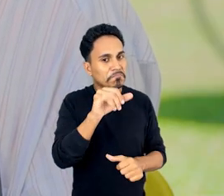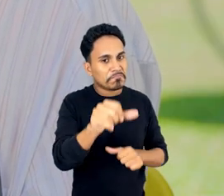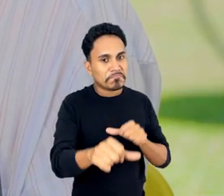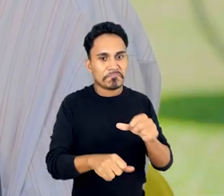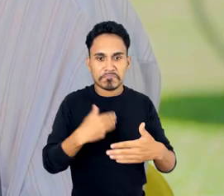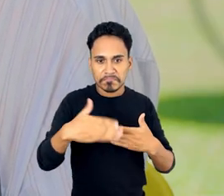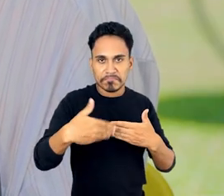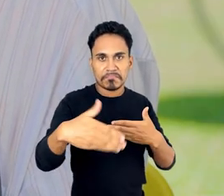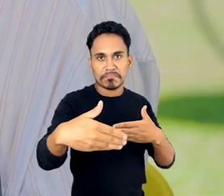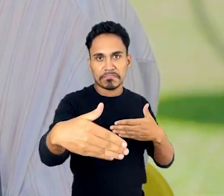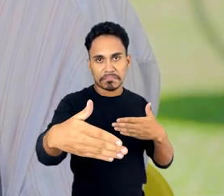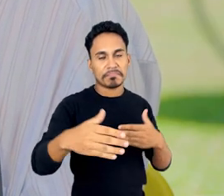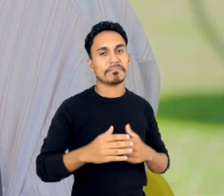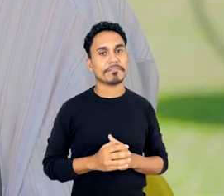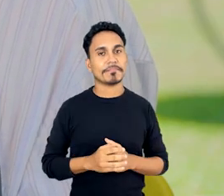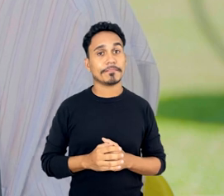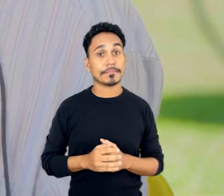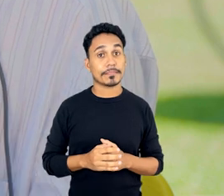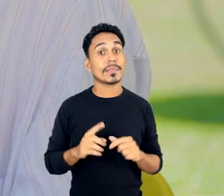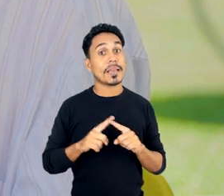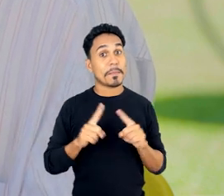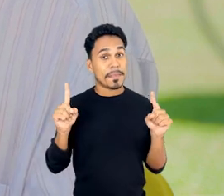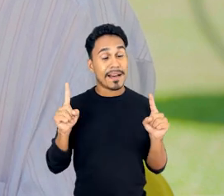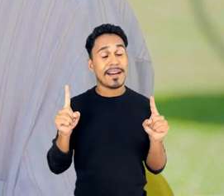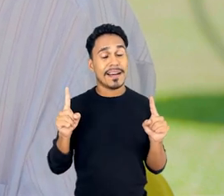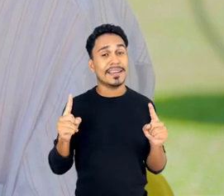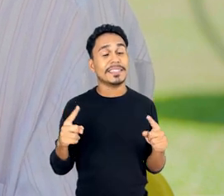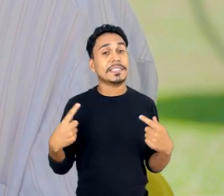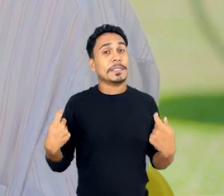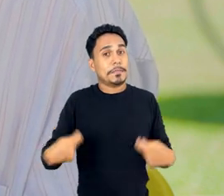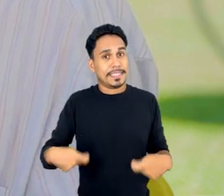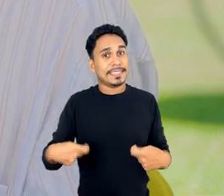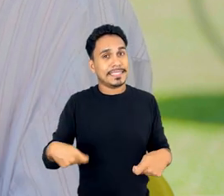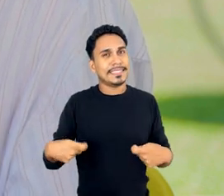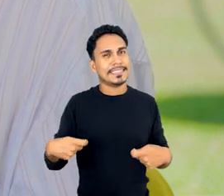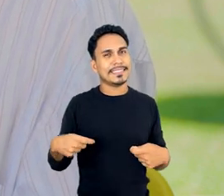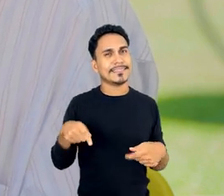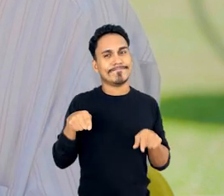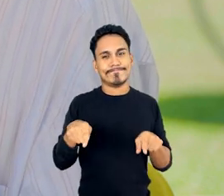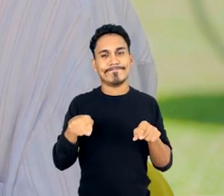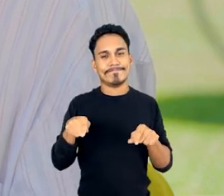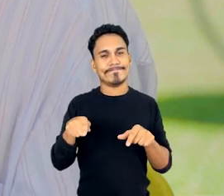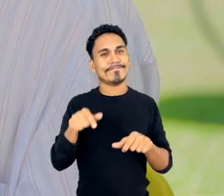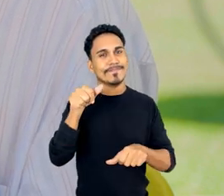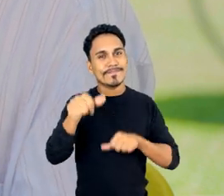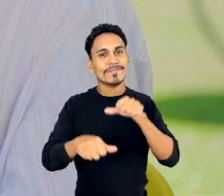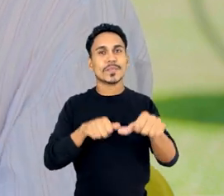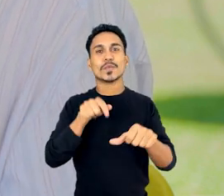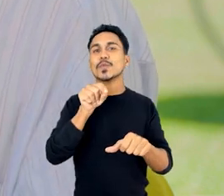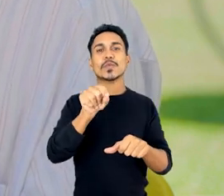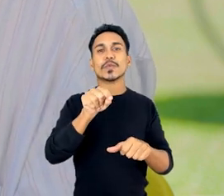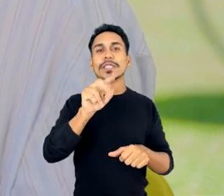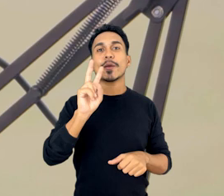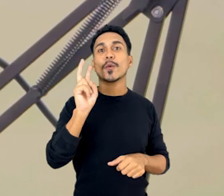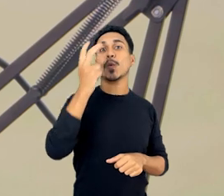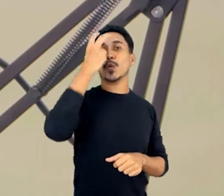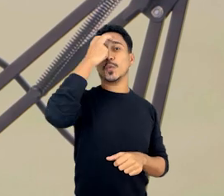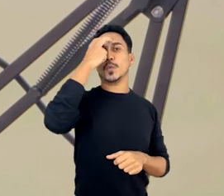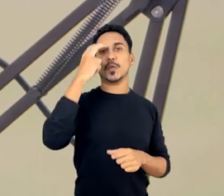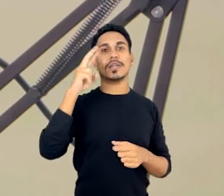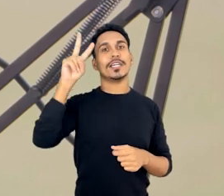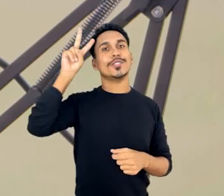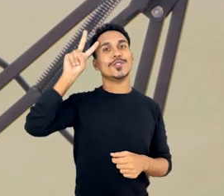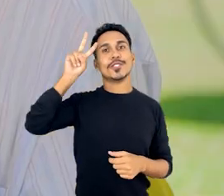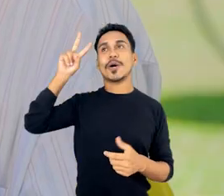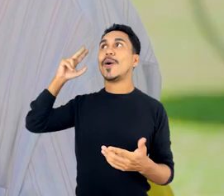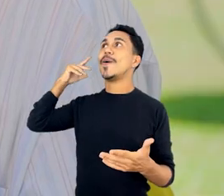tendência né Eh agora tem que né Essa é também uma questão cultural uma questão já